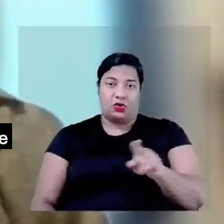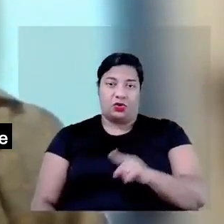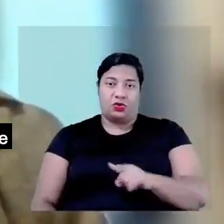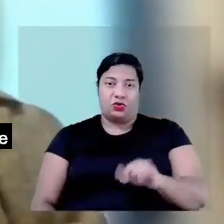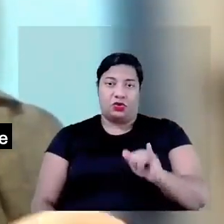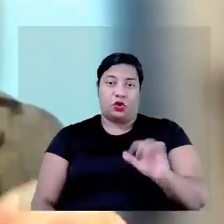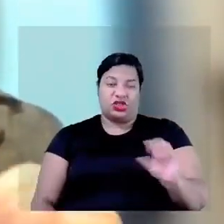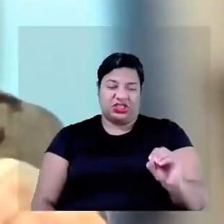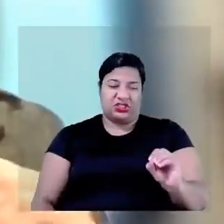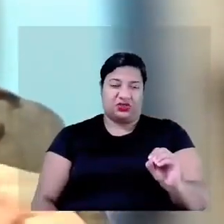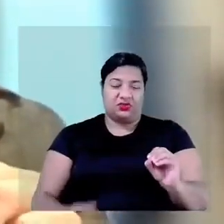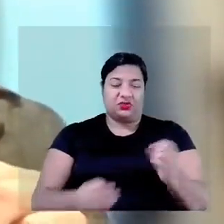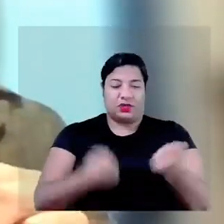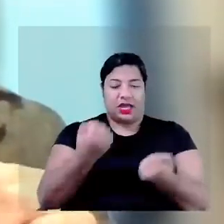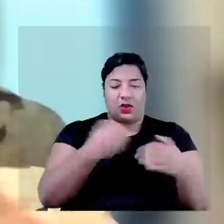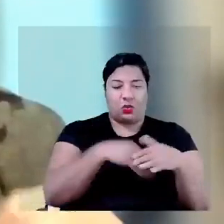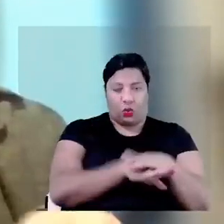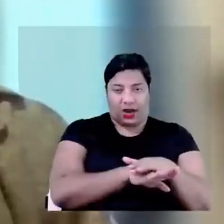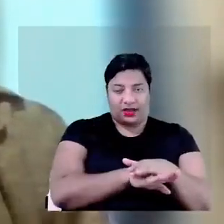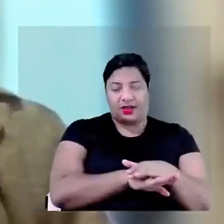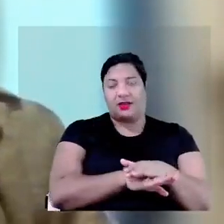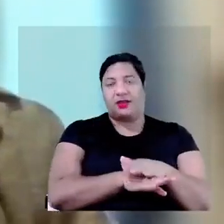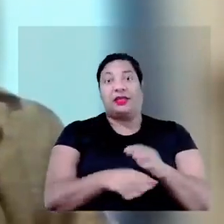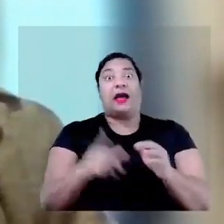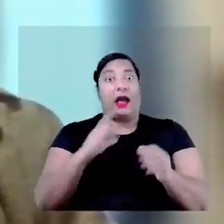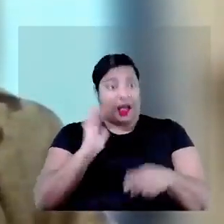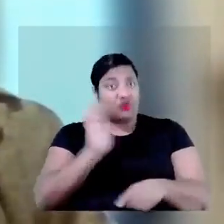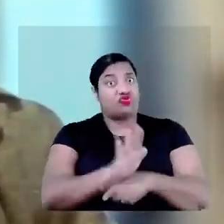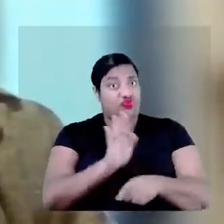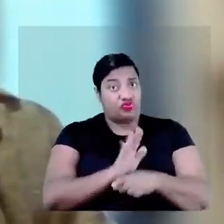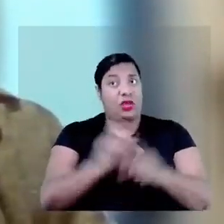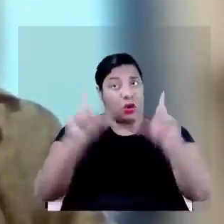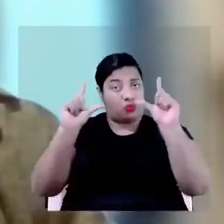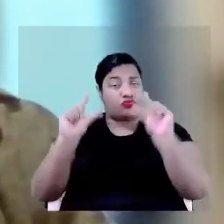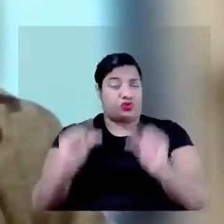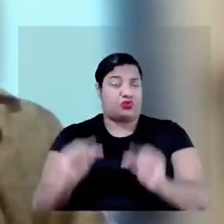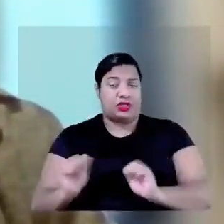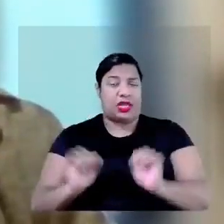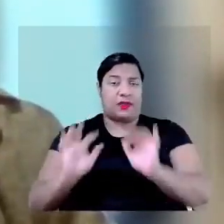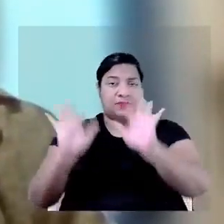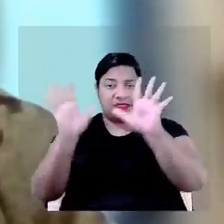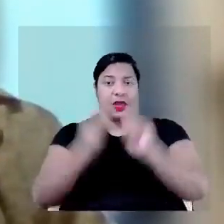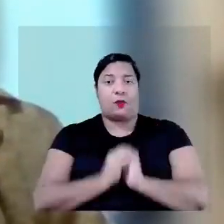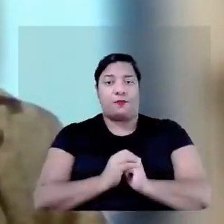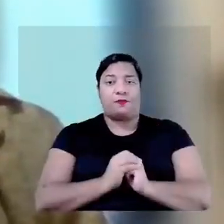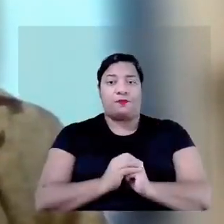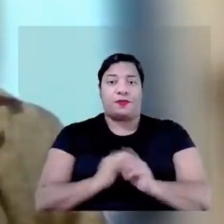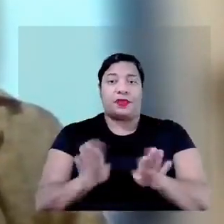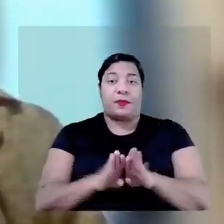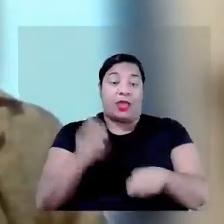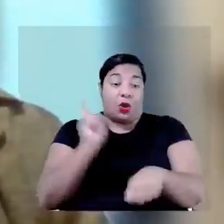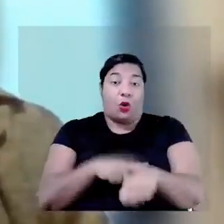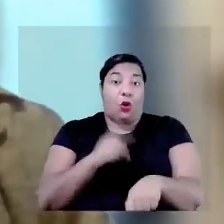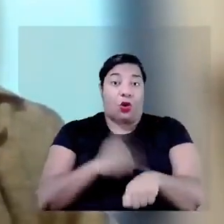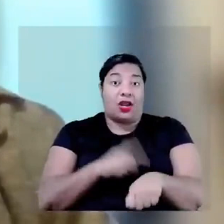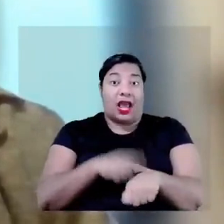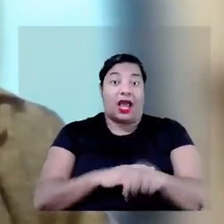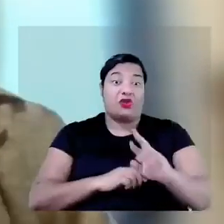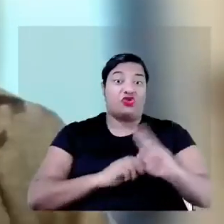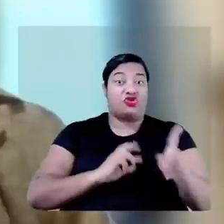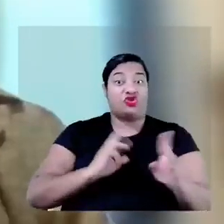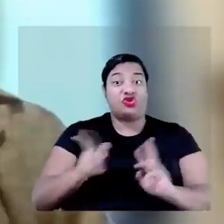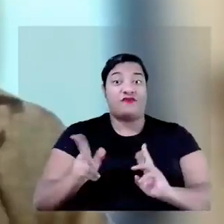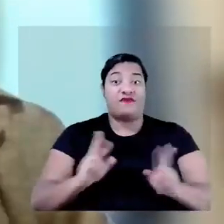contenção das emissões. Você tem um escalonamento de horário no município de São Paulo,